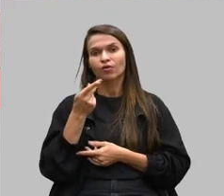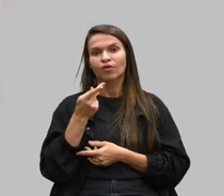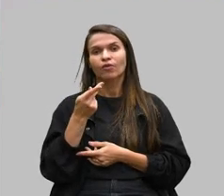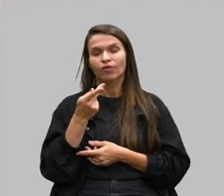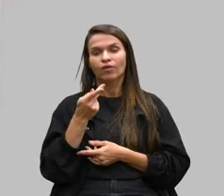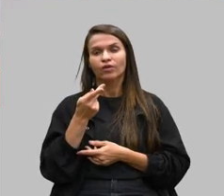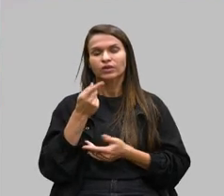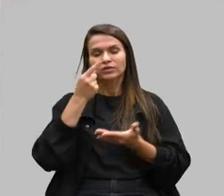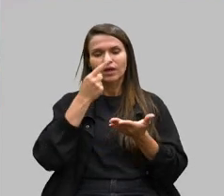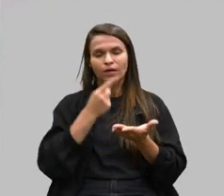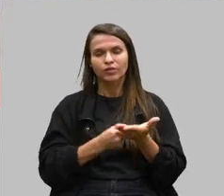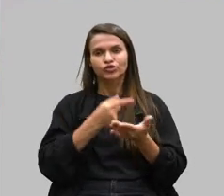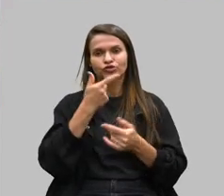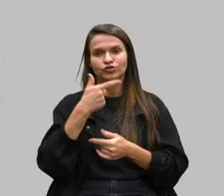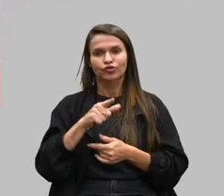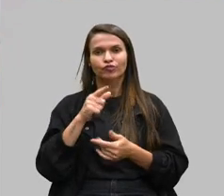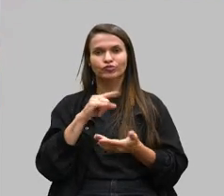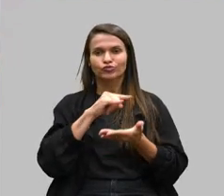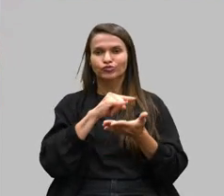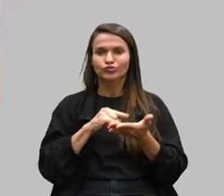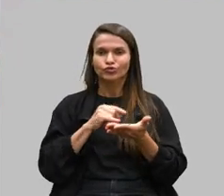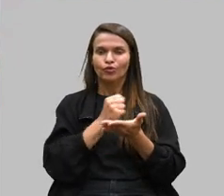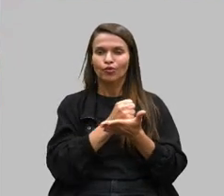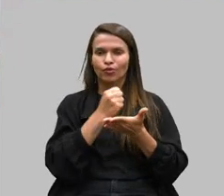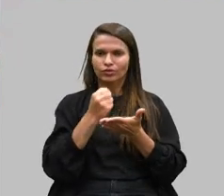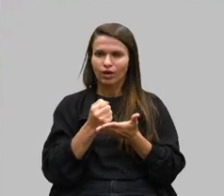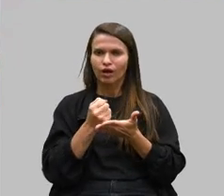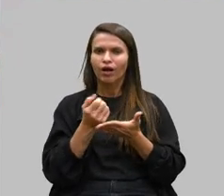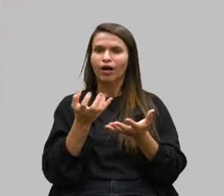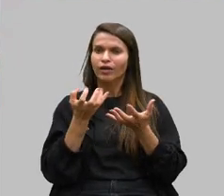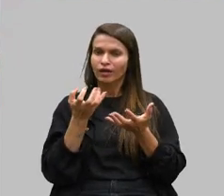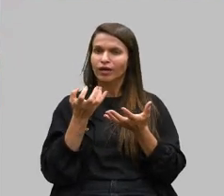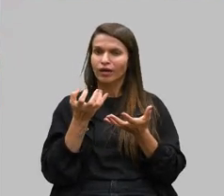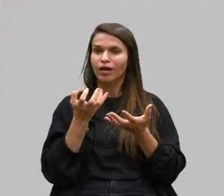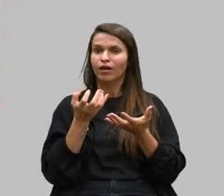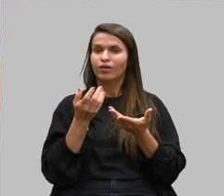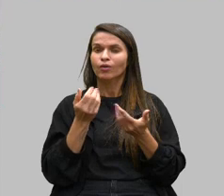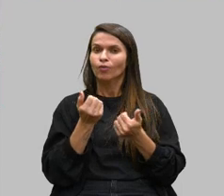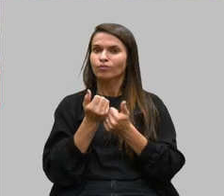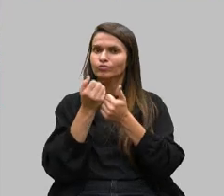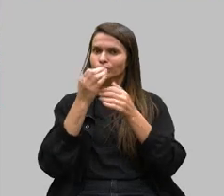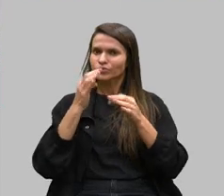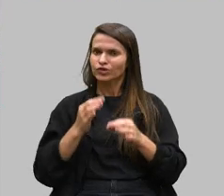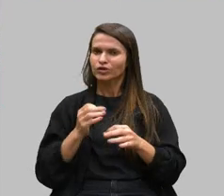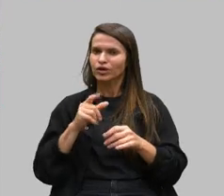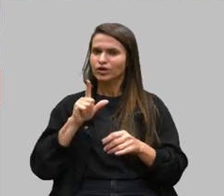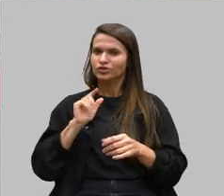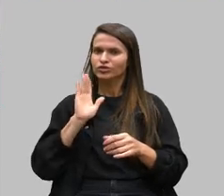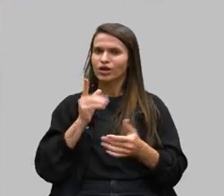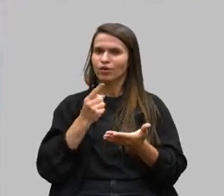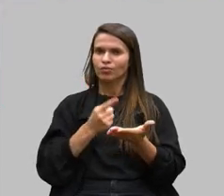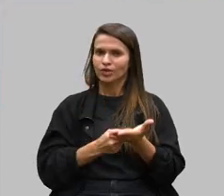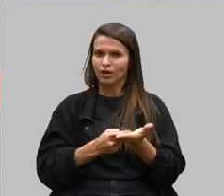repactuação desse contrato a gente só quer que cumpra o que foi combinado tá certo Muito